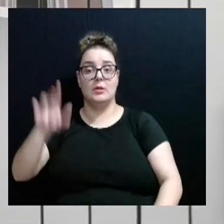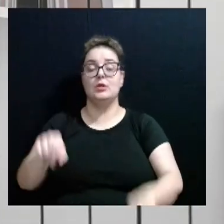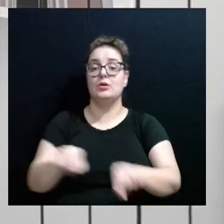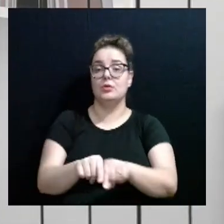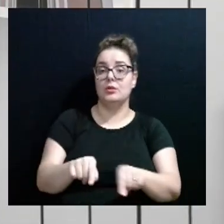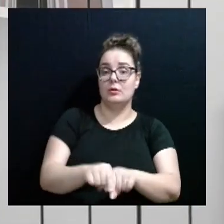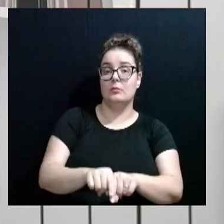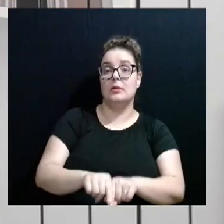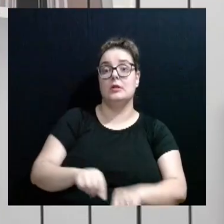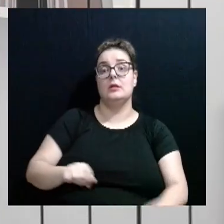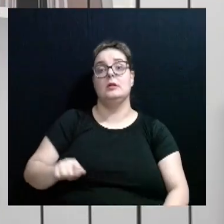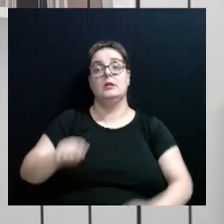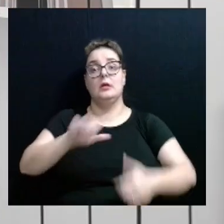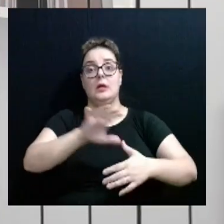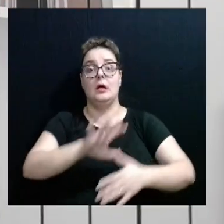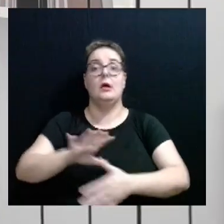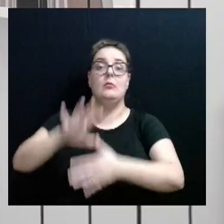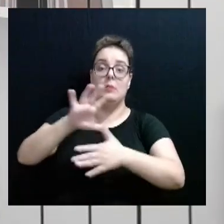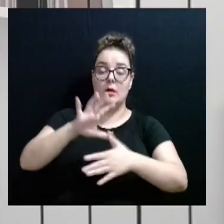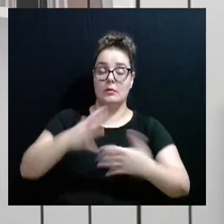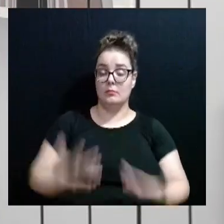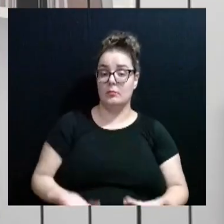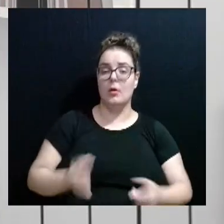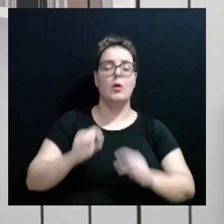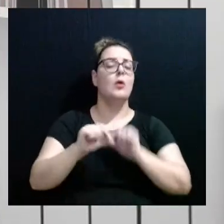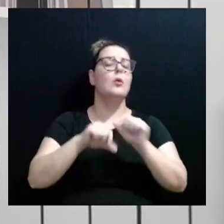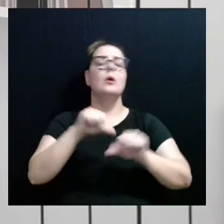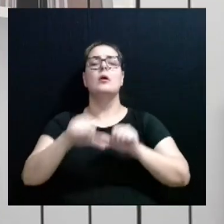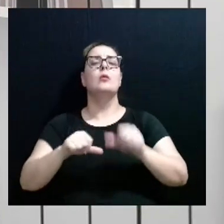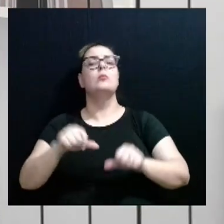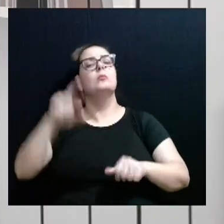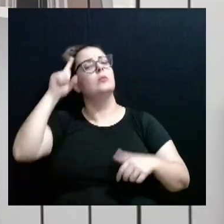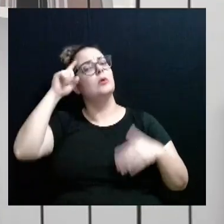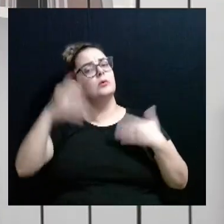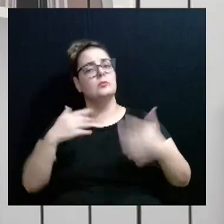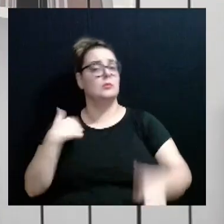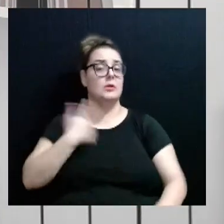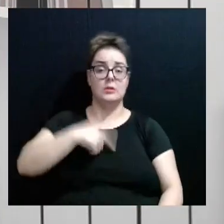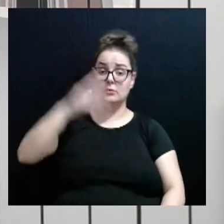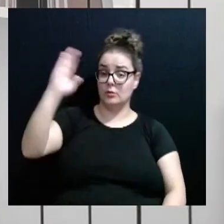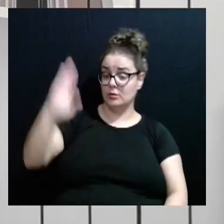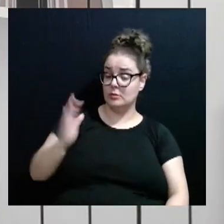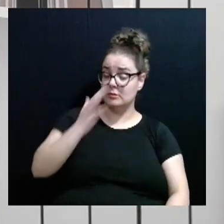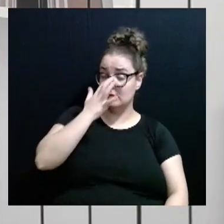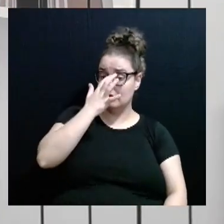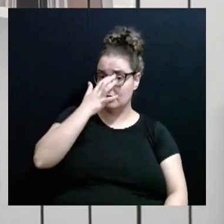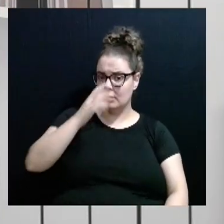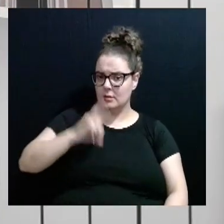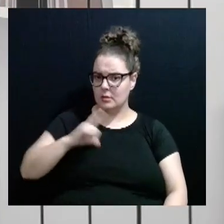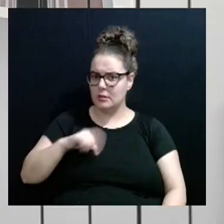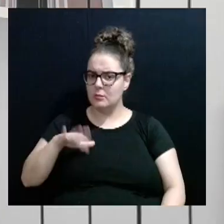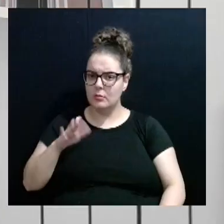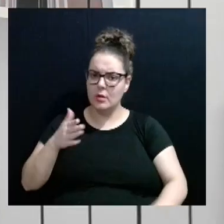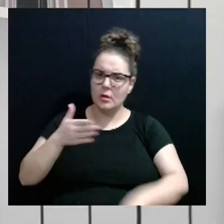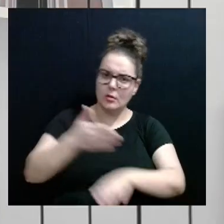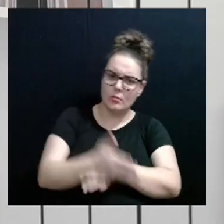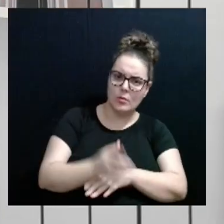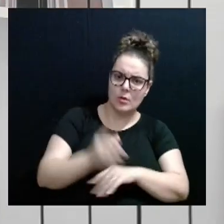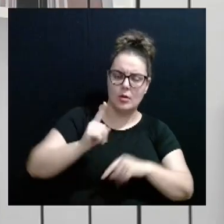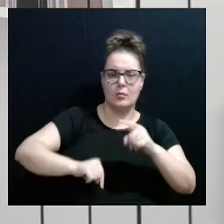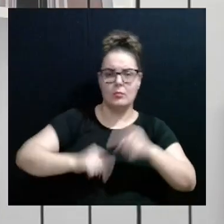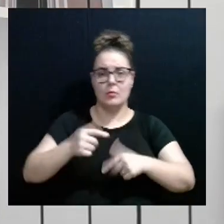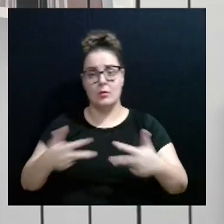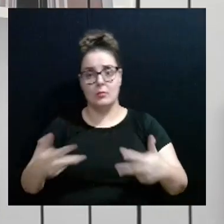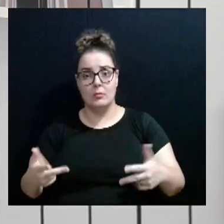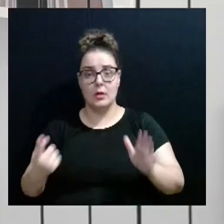América. Então, sobre o que muda na prática para nós brasileiros, se teremos mais acesso a produtos e marcas,